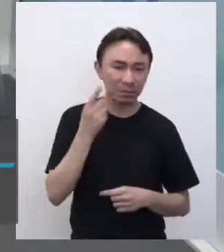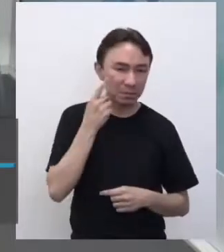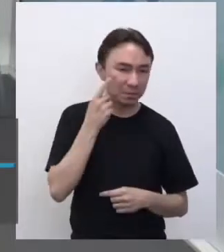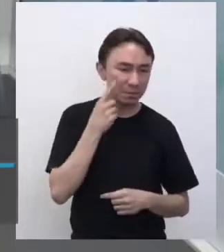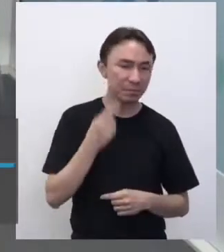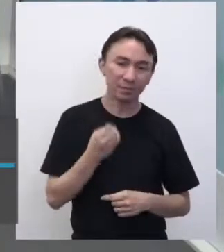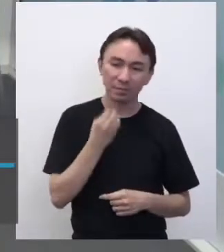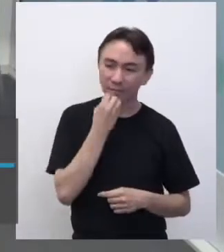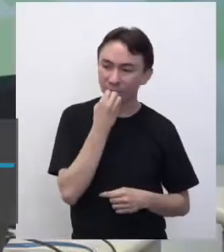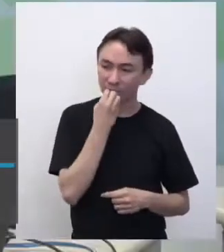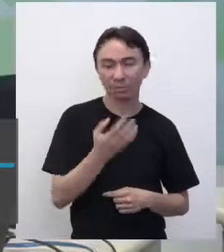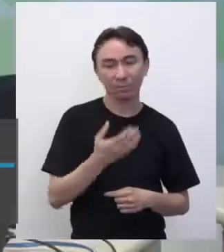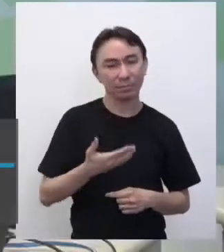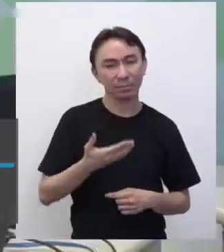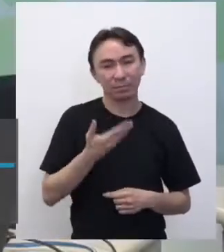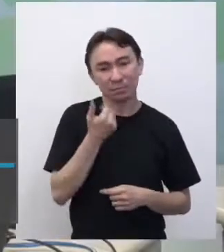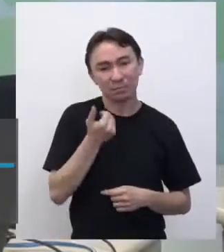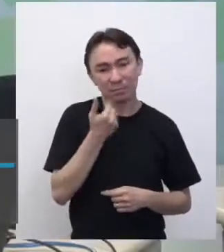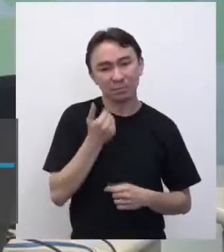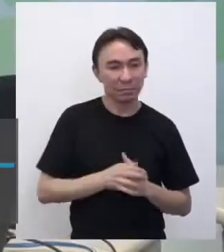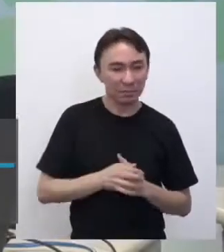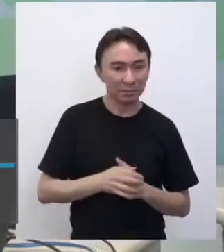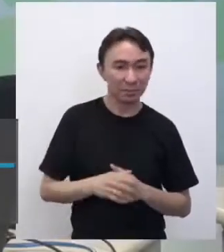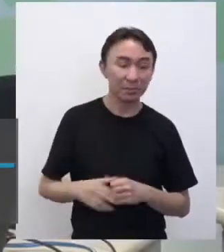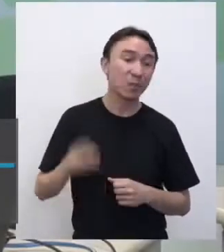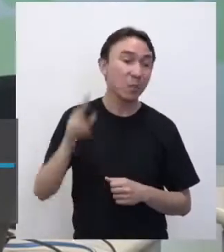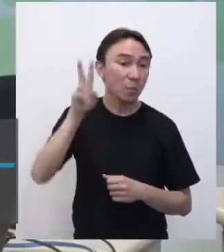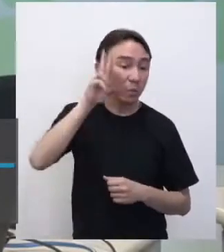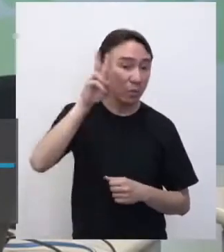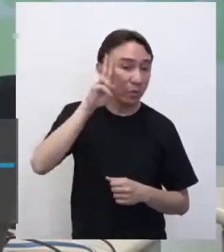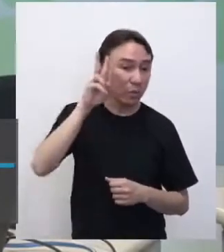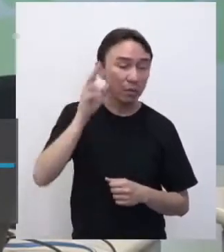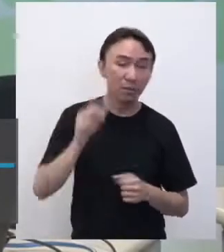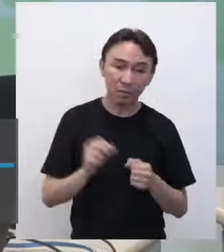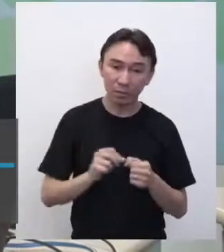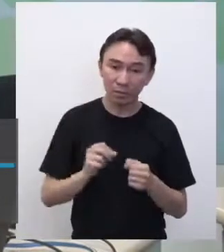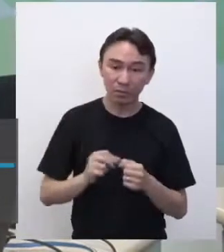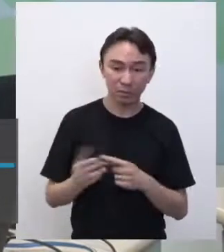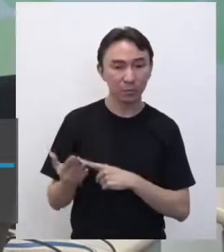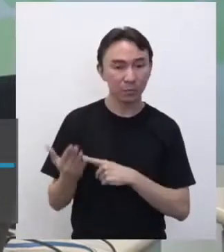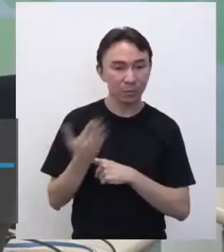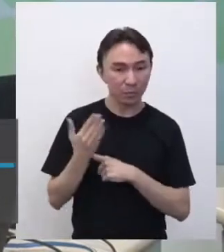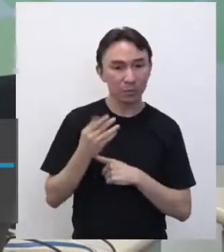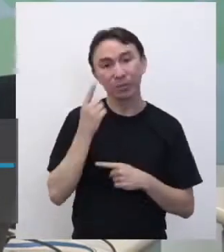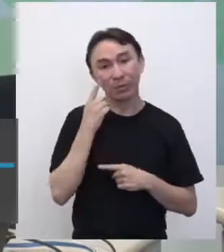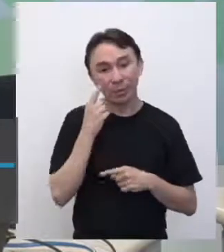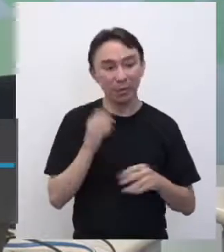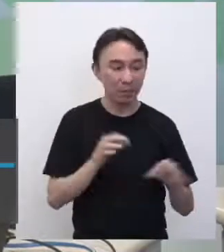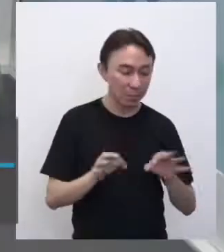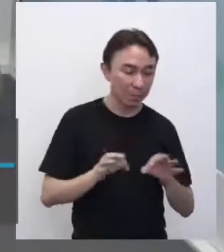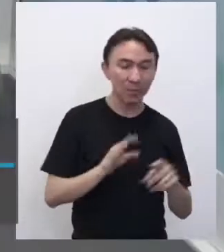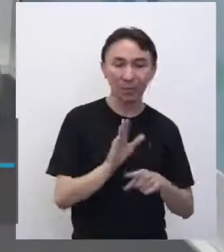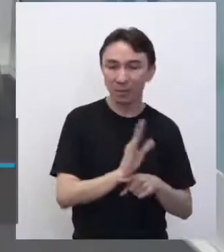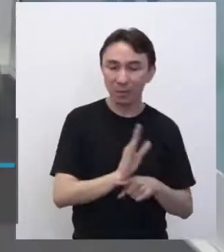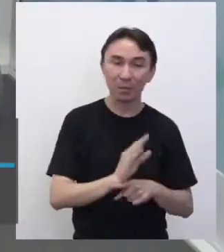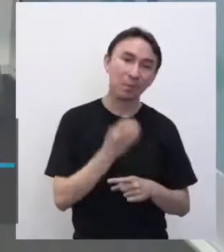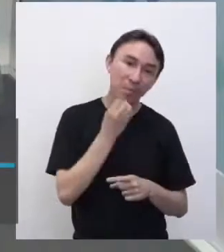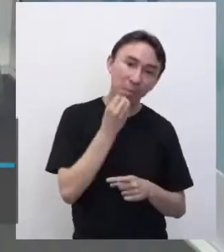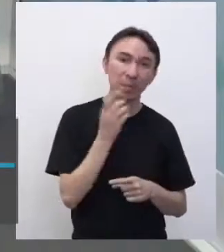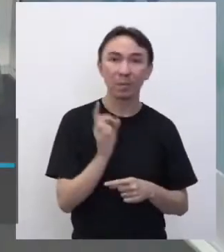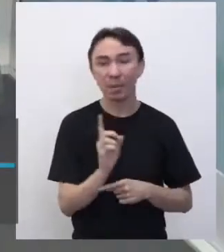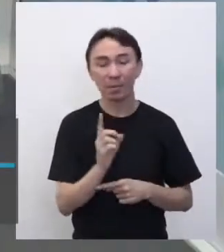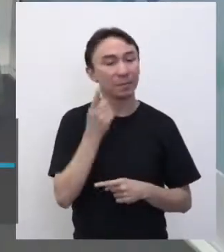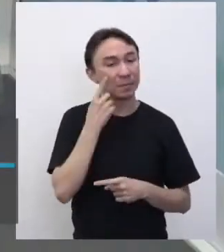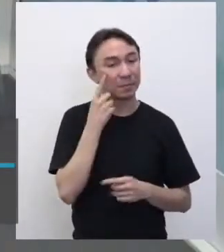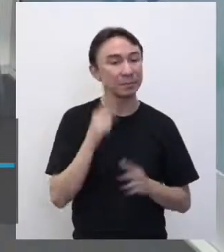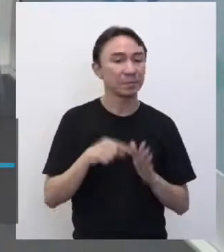fácil. Segunda-feira eu falei, ó, eu fiz, agora você vai me ajudar a recortar aqui e vai checar se meu vídeo ficou bom. Mais trabalho. Eu falei para vocês responderem no